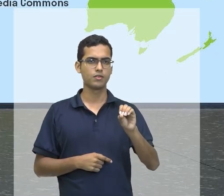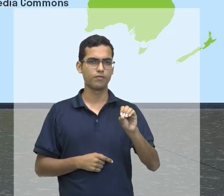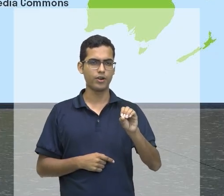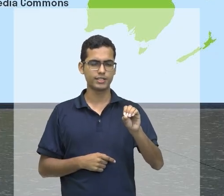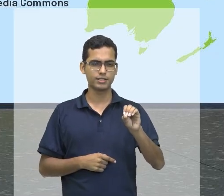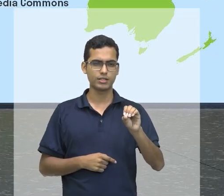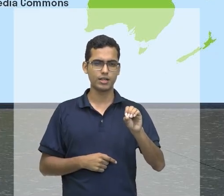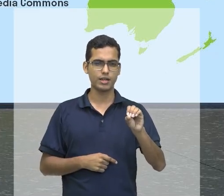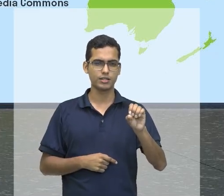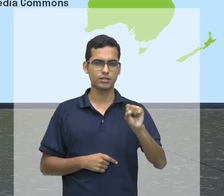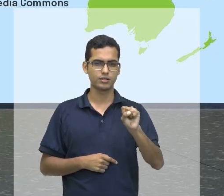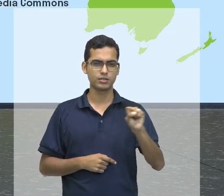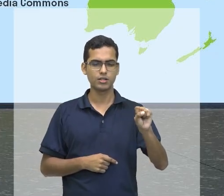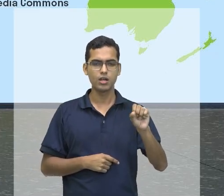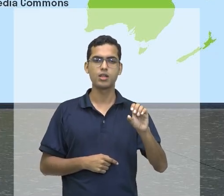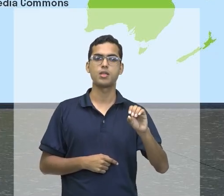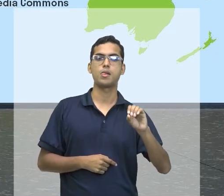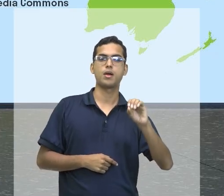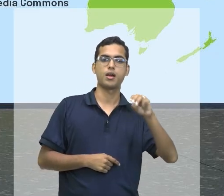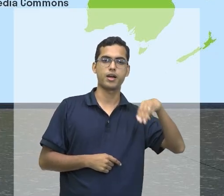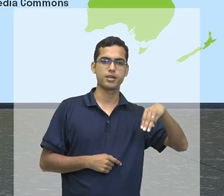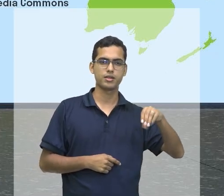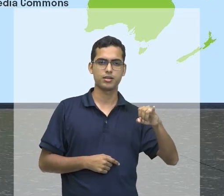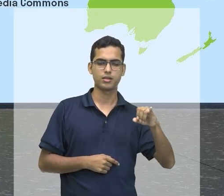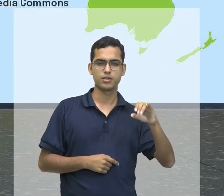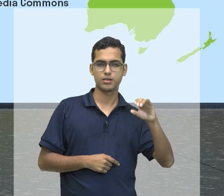né? Então, a língua é viva, ela vai